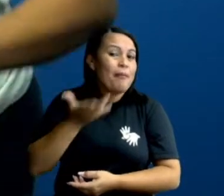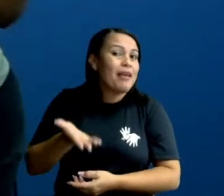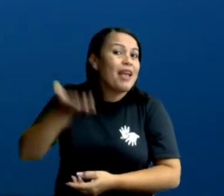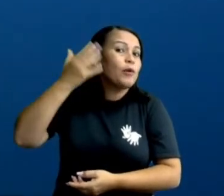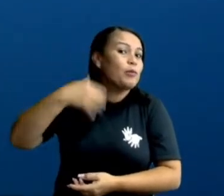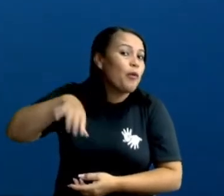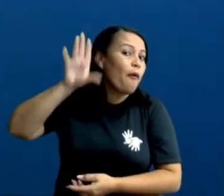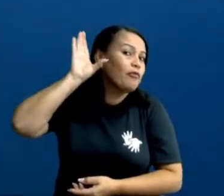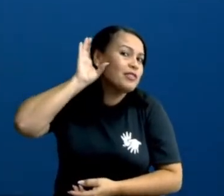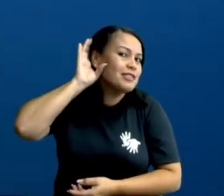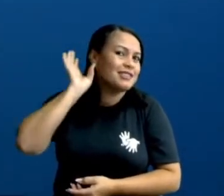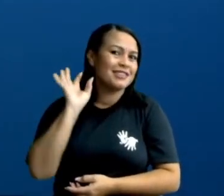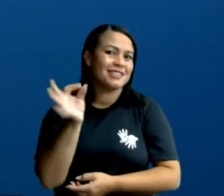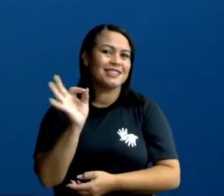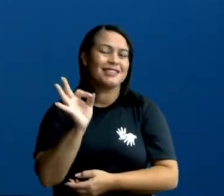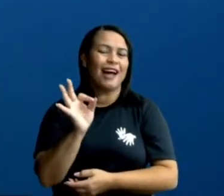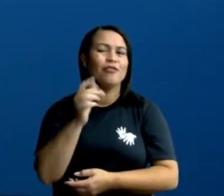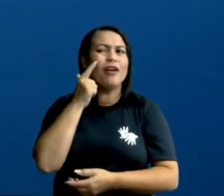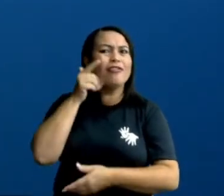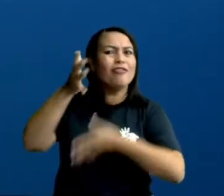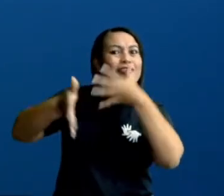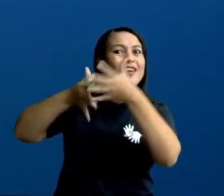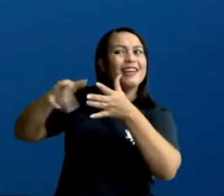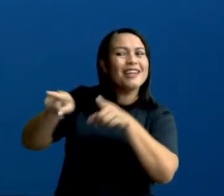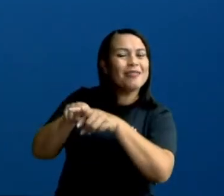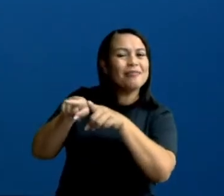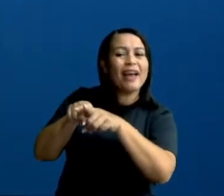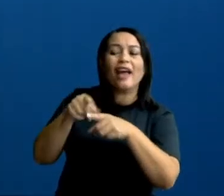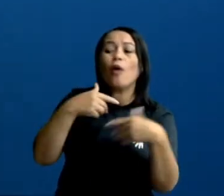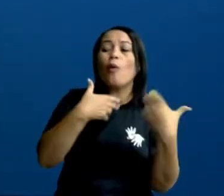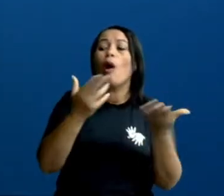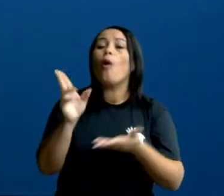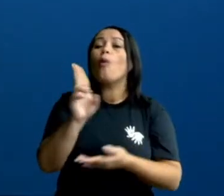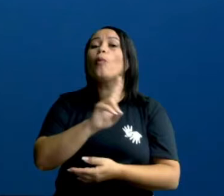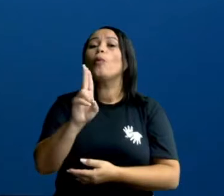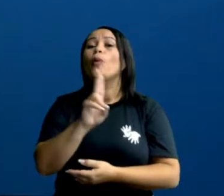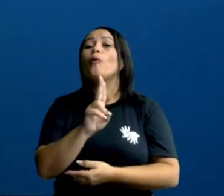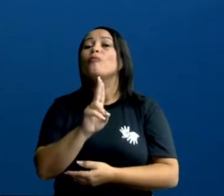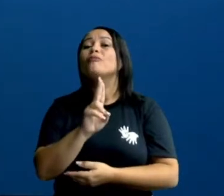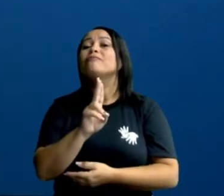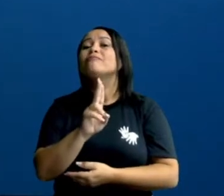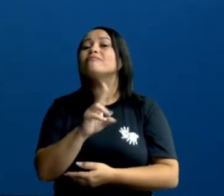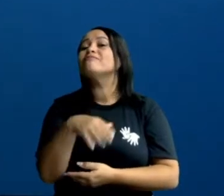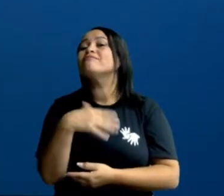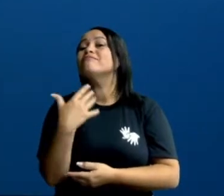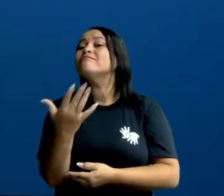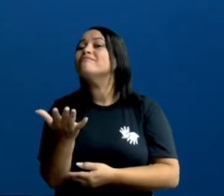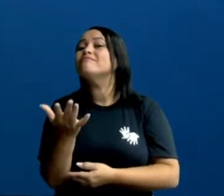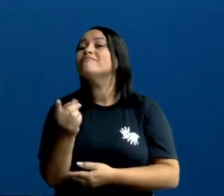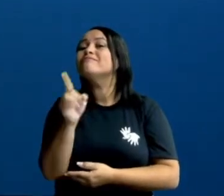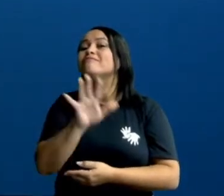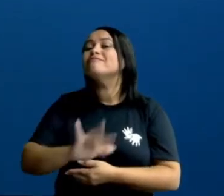certo? Qual é o nome dessa figura? É um